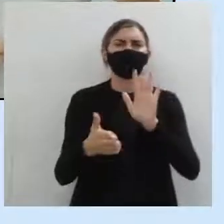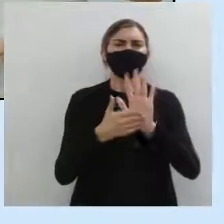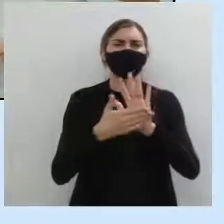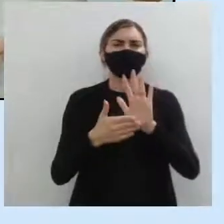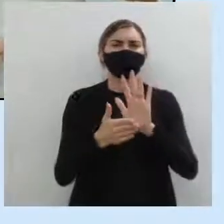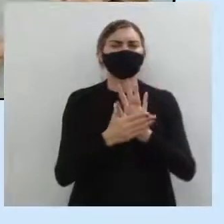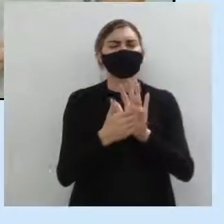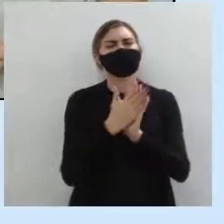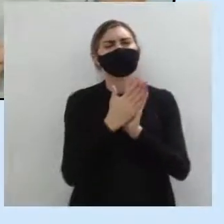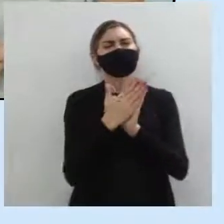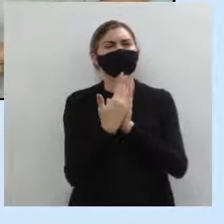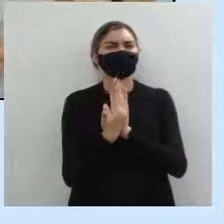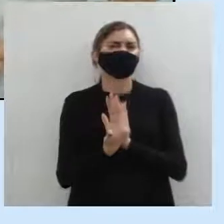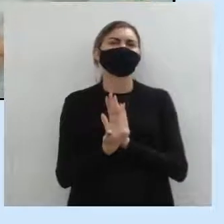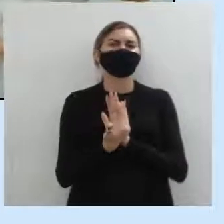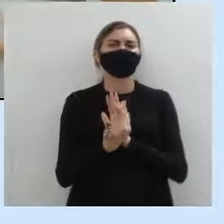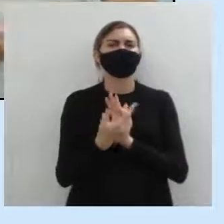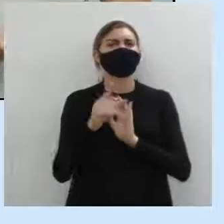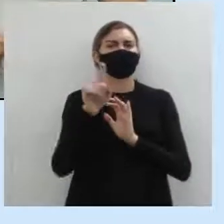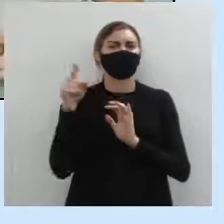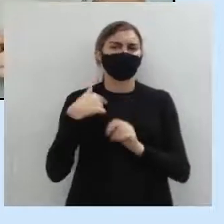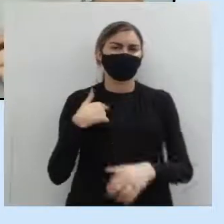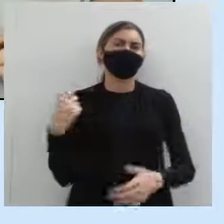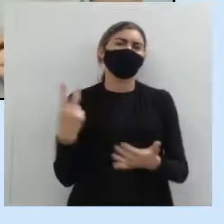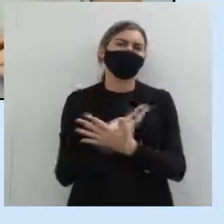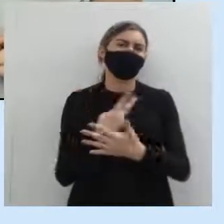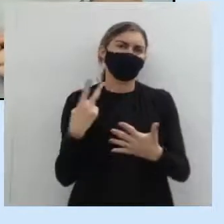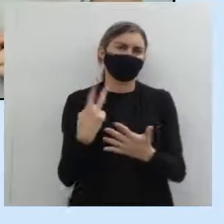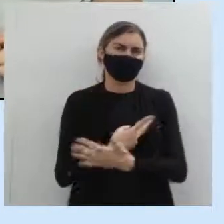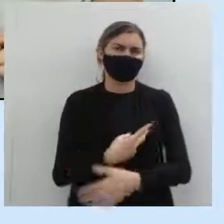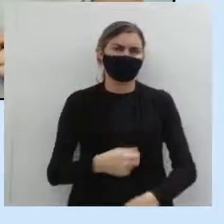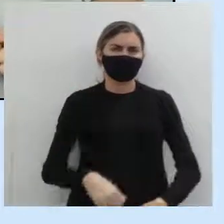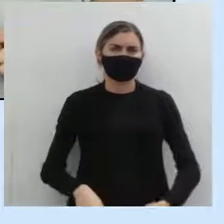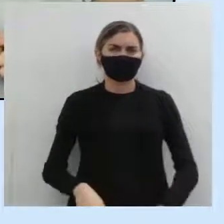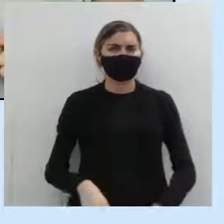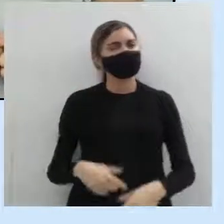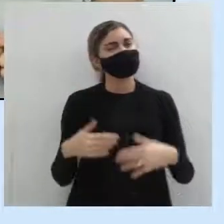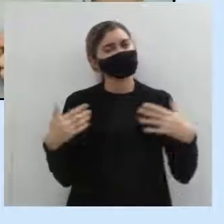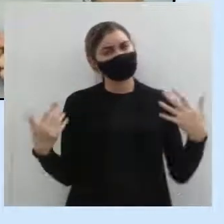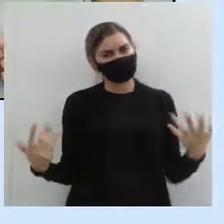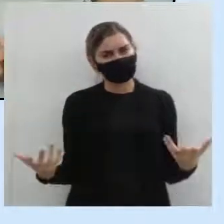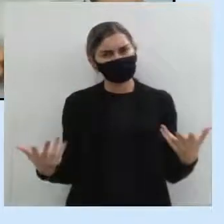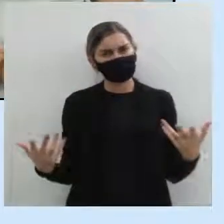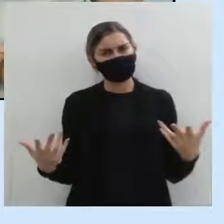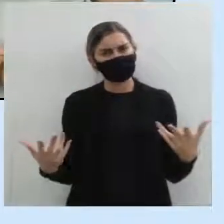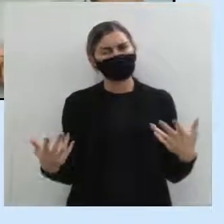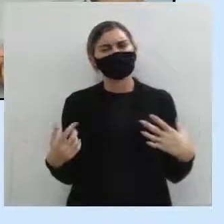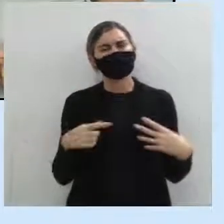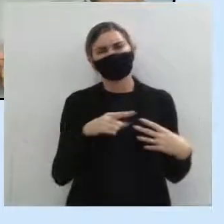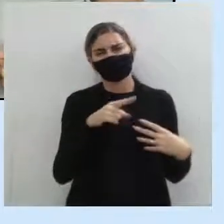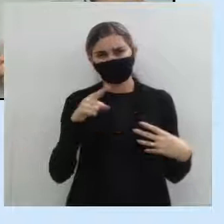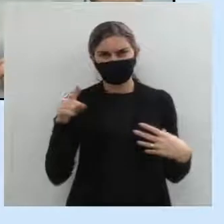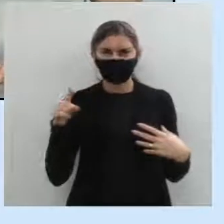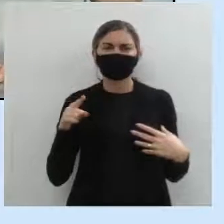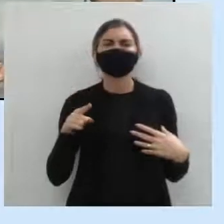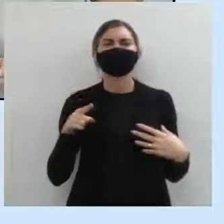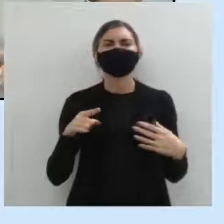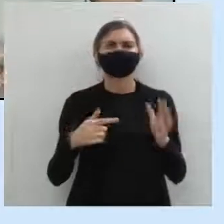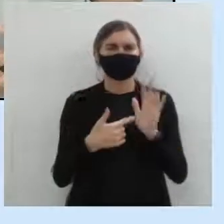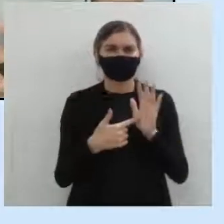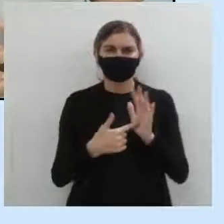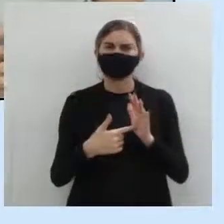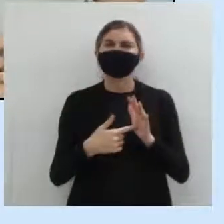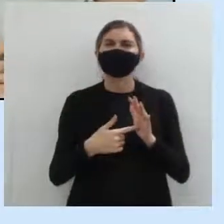nas Sagradas Escrituras que ele estava errado. Pois é, gente. O cara